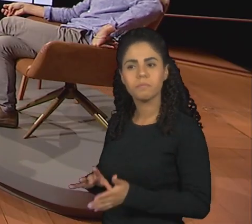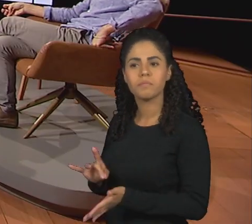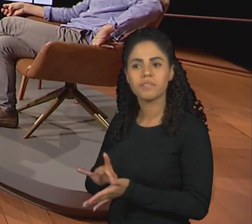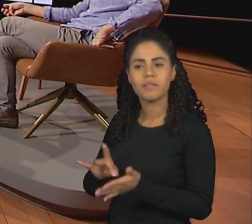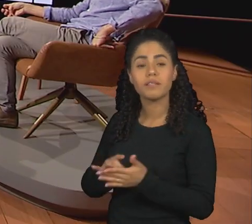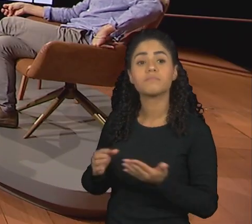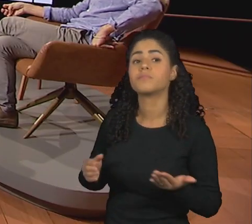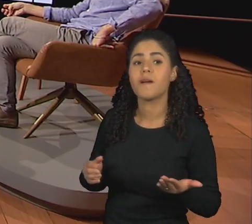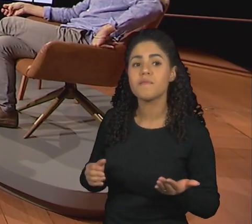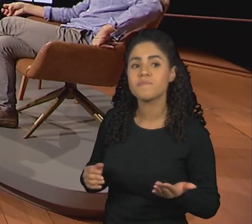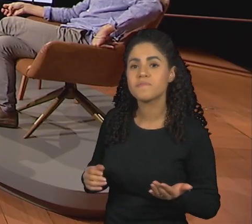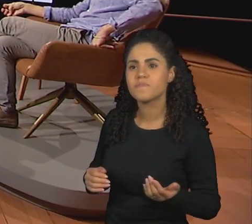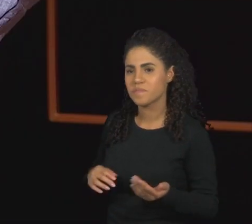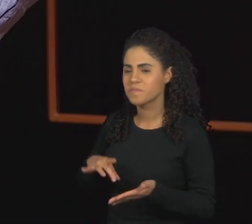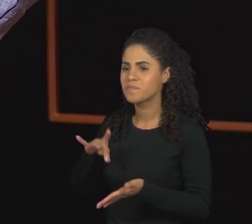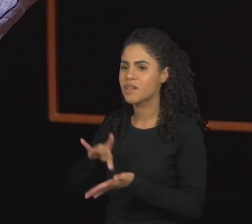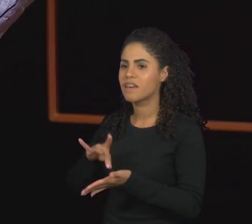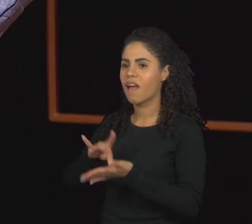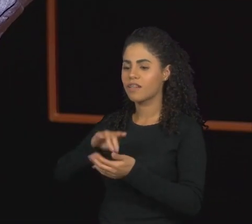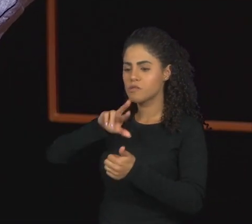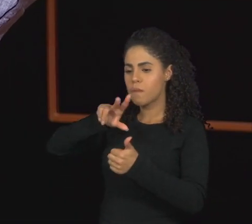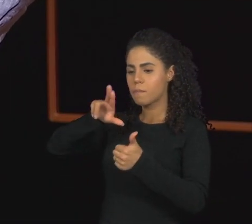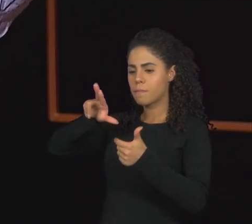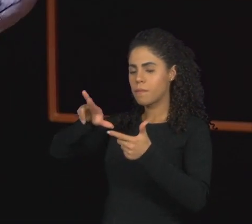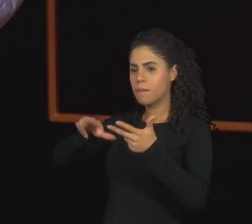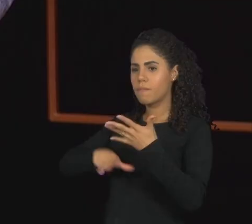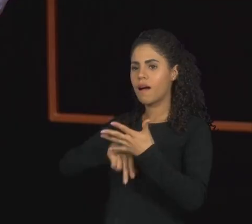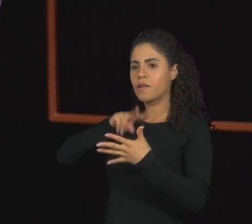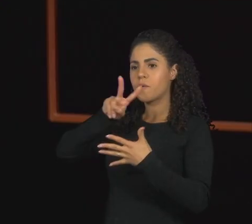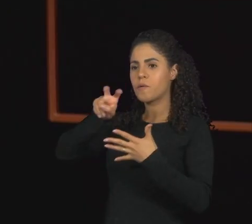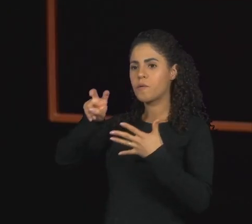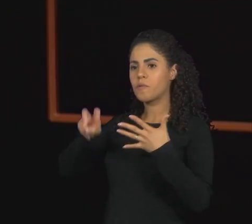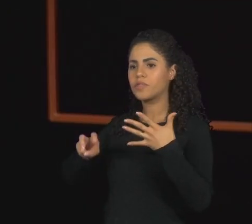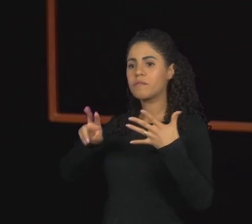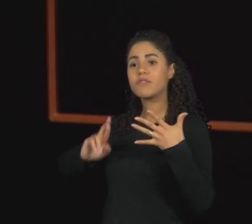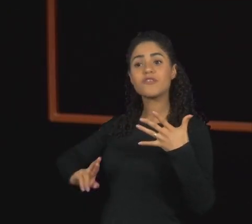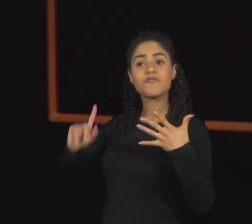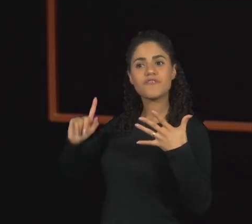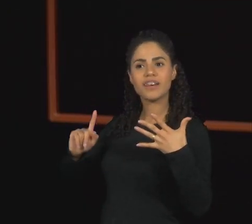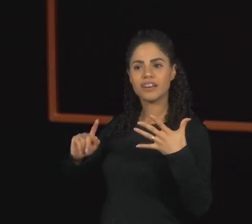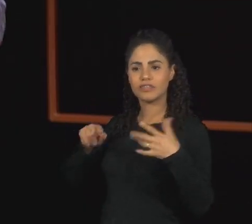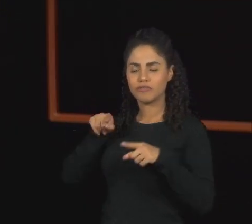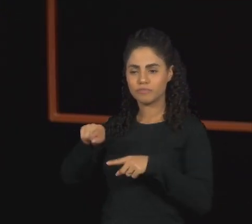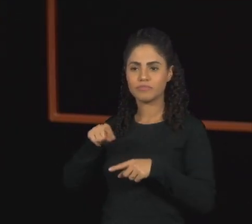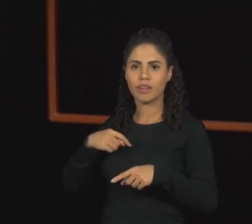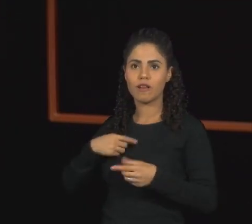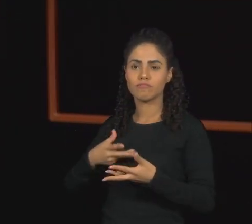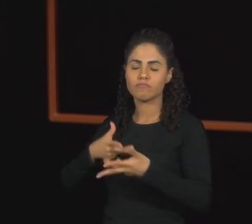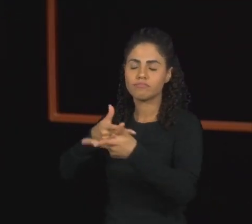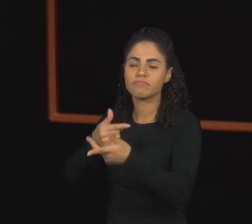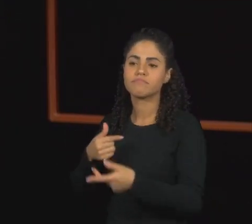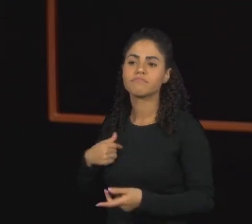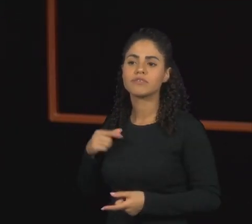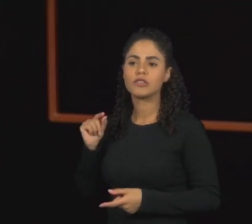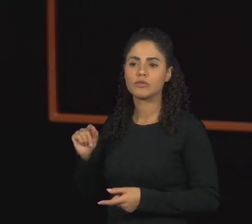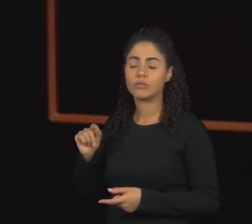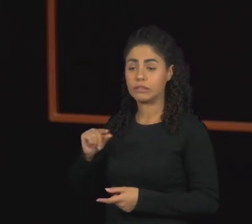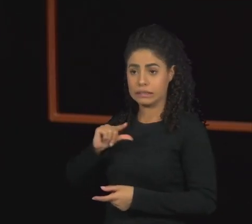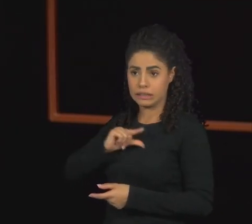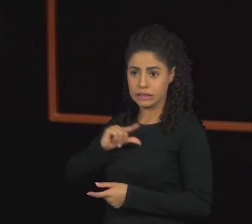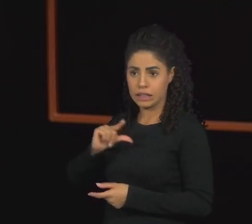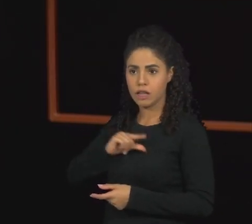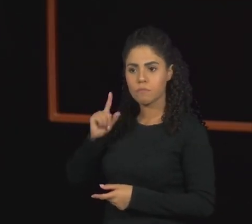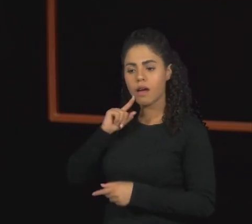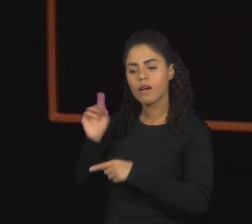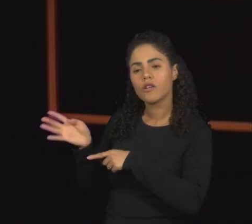aí? Verdade. O Debate foi um convite do Guel Arraes e do Jorge Furtado para